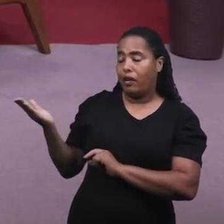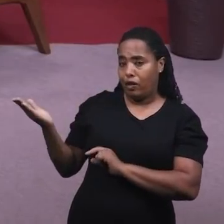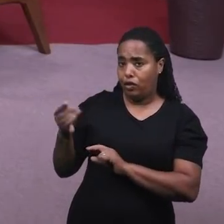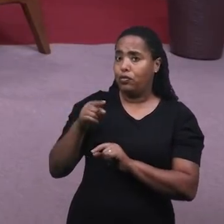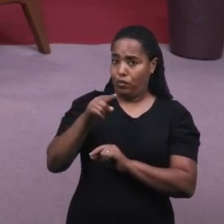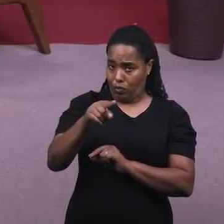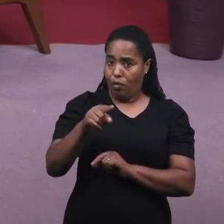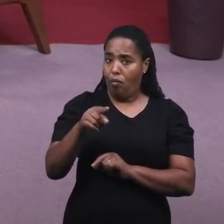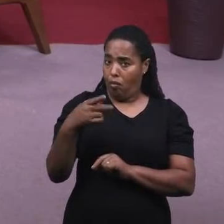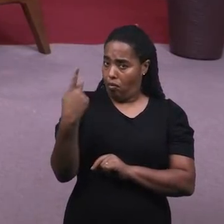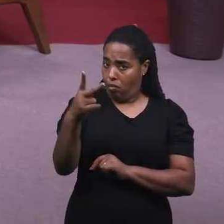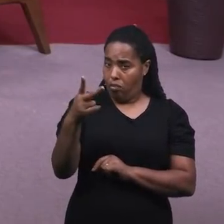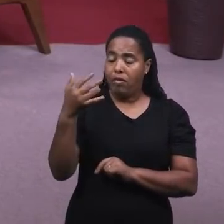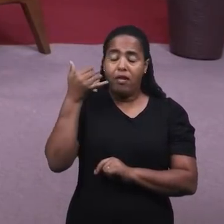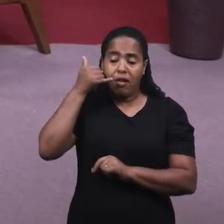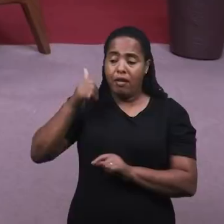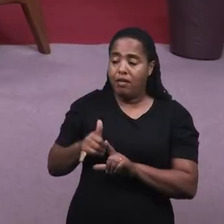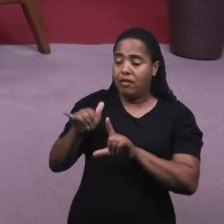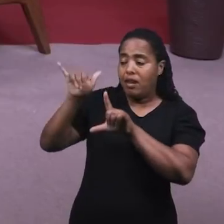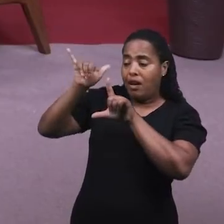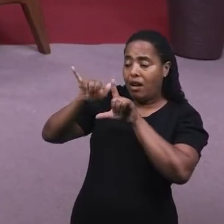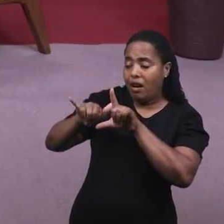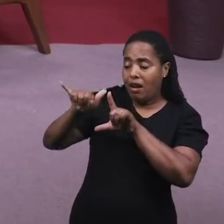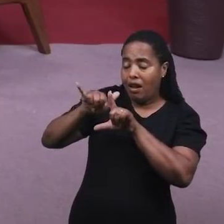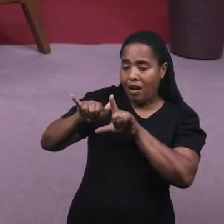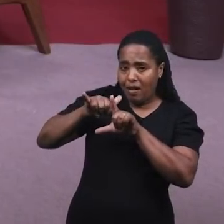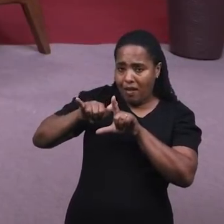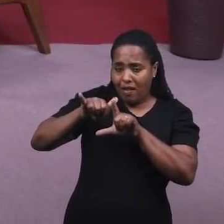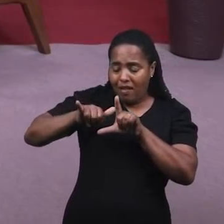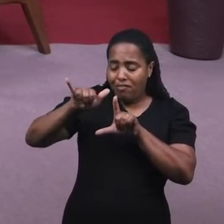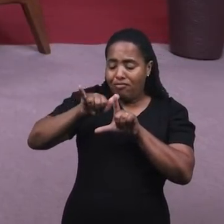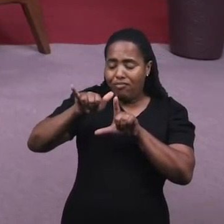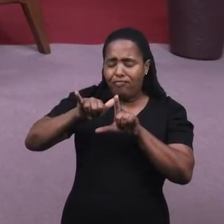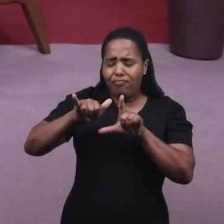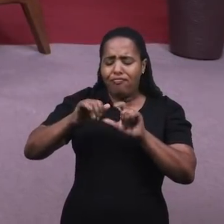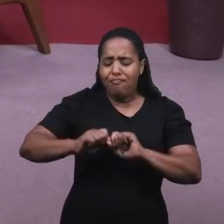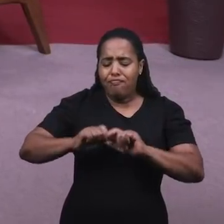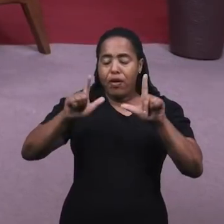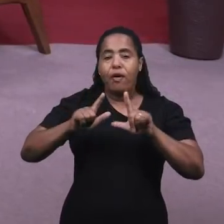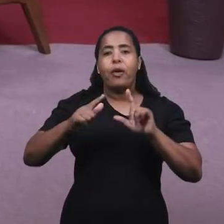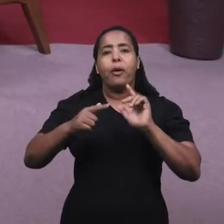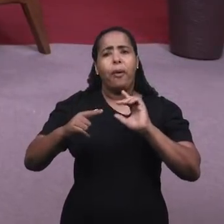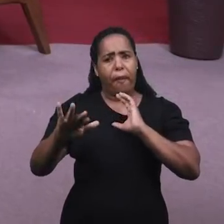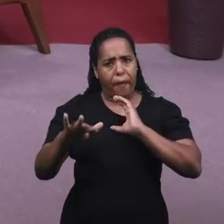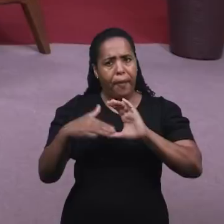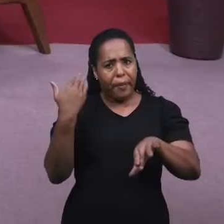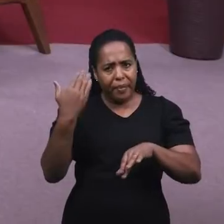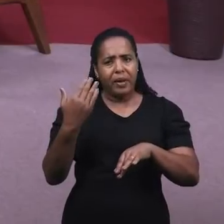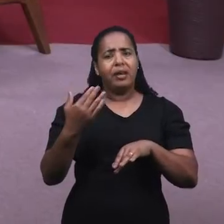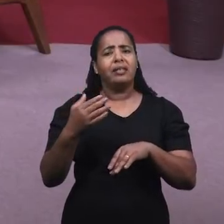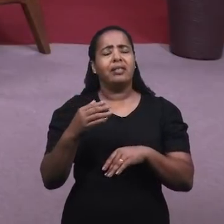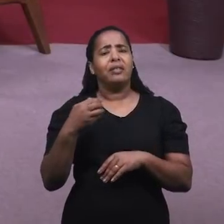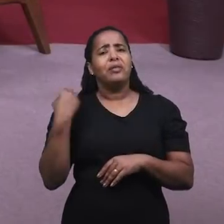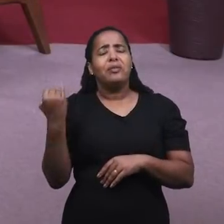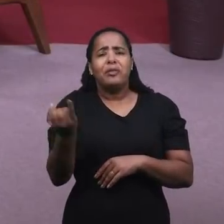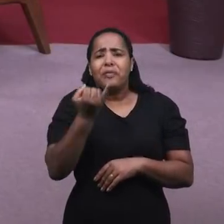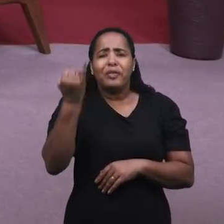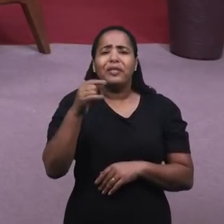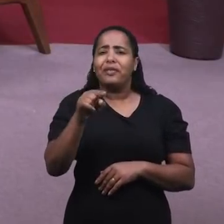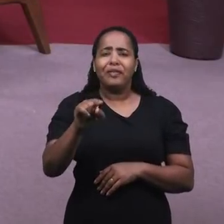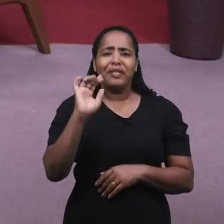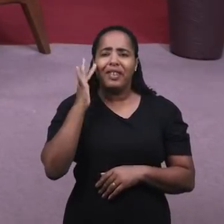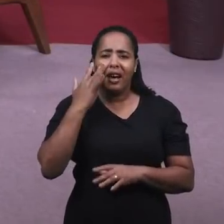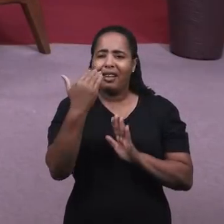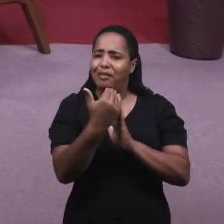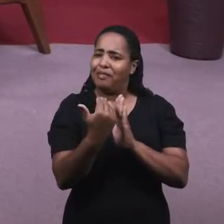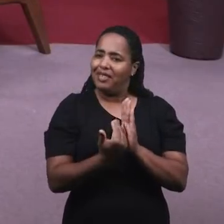pode apontar a câmera do seu celular para ele e escrever, mandar a sua mensagem, fale da importância do programa, o que você acha desse programa.